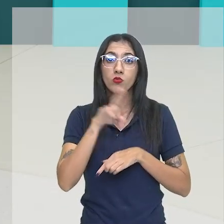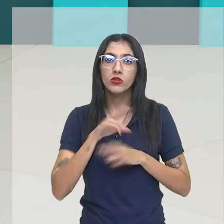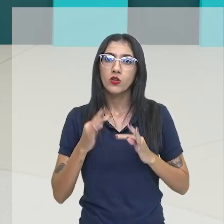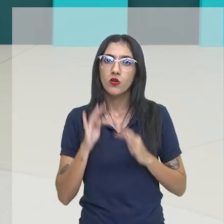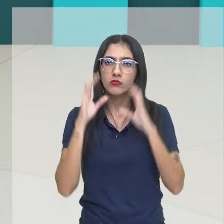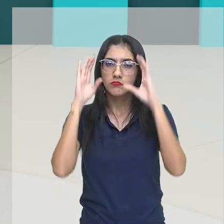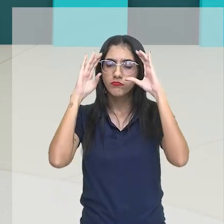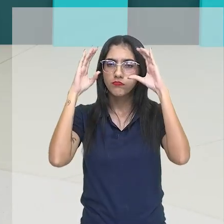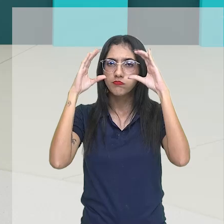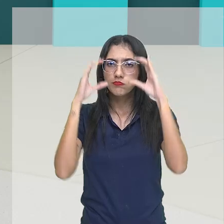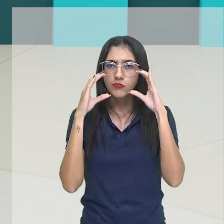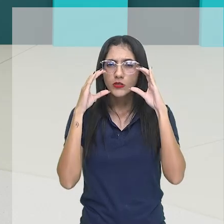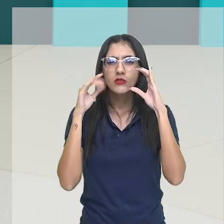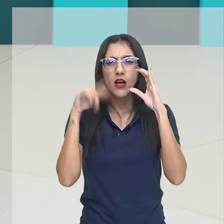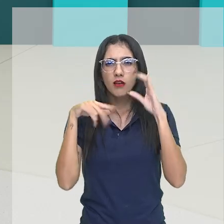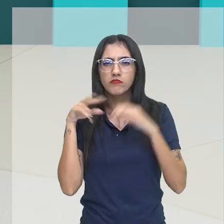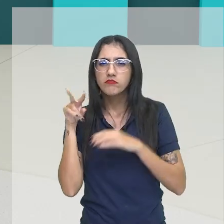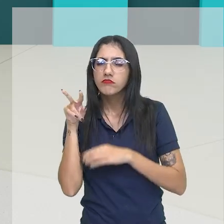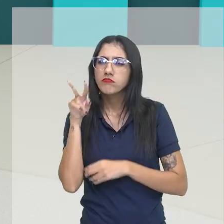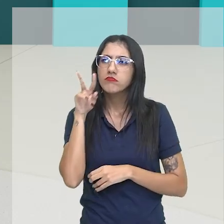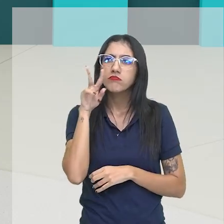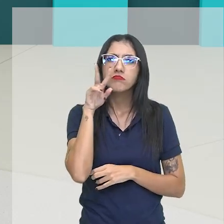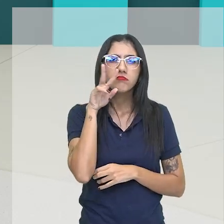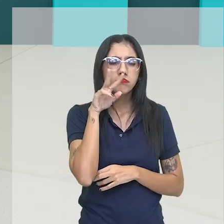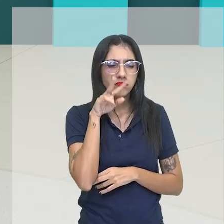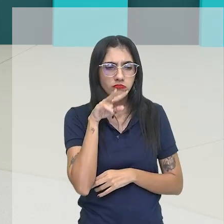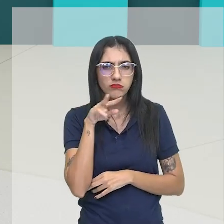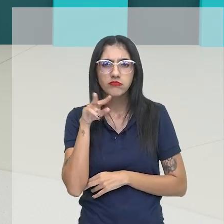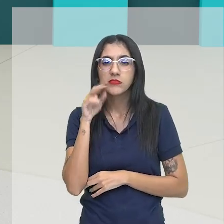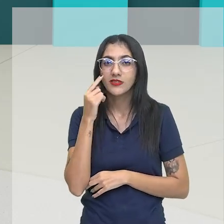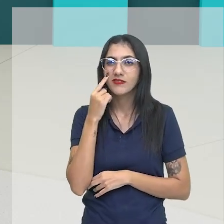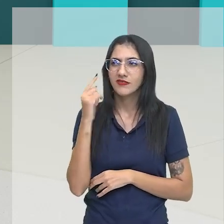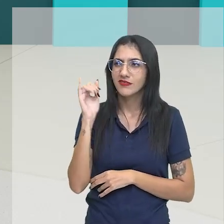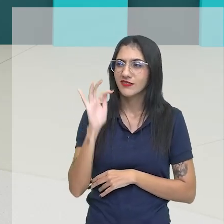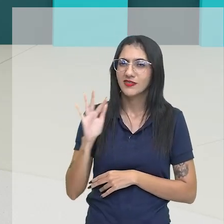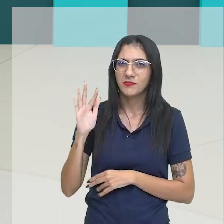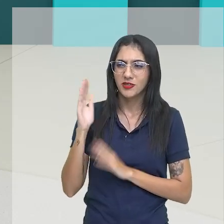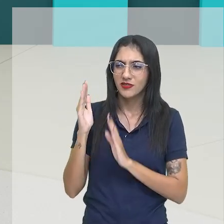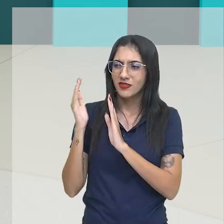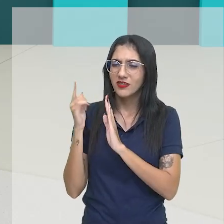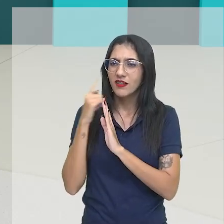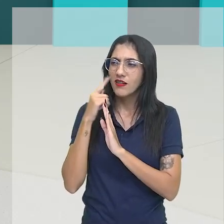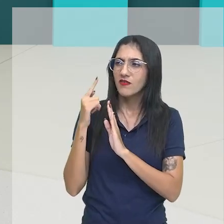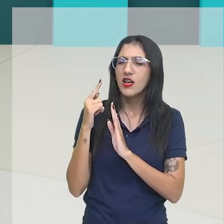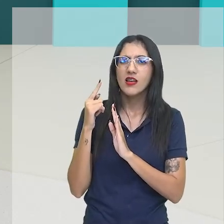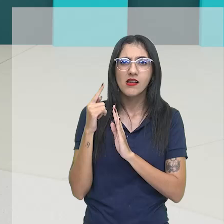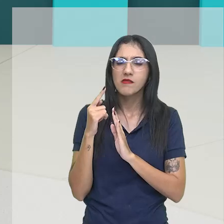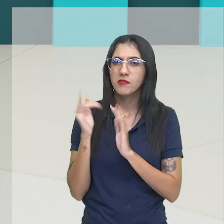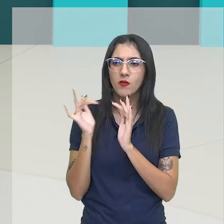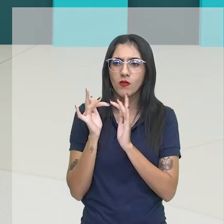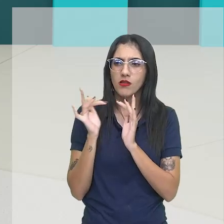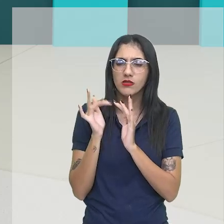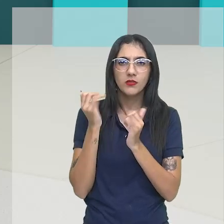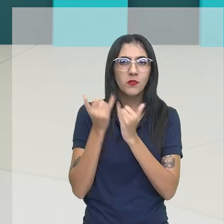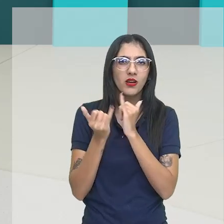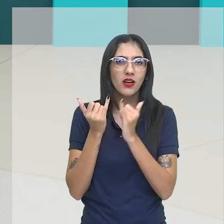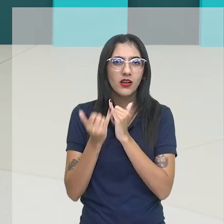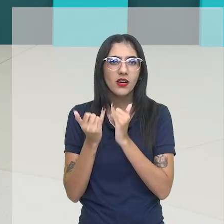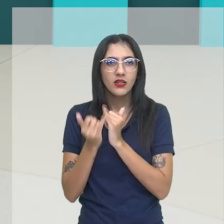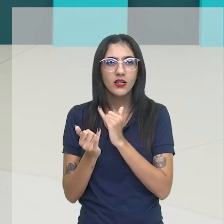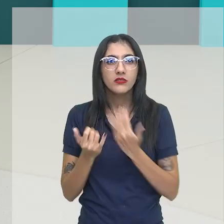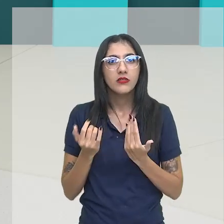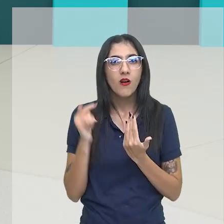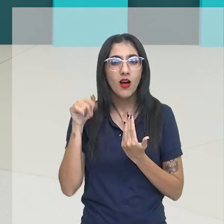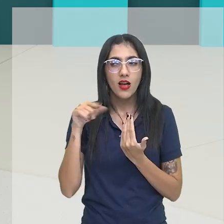E ela está ali olhando e parece que ela está realmente imersa naquele ambiente e ela está ali